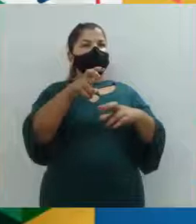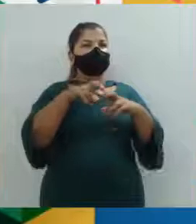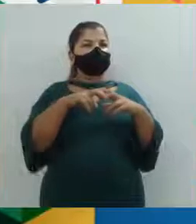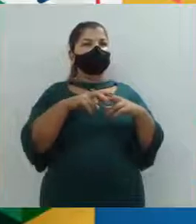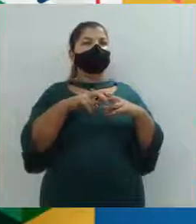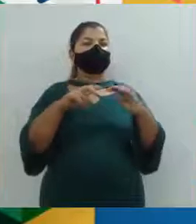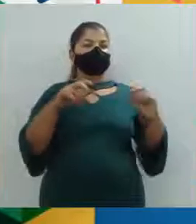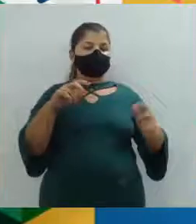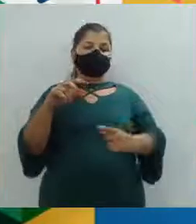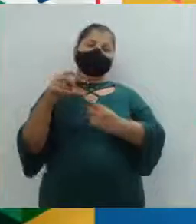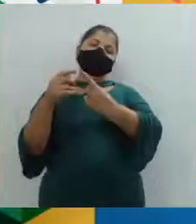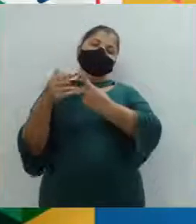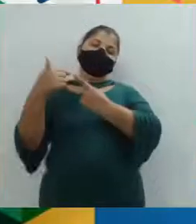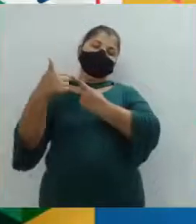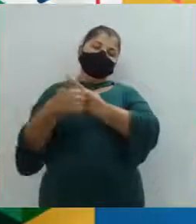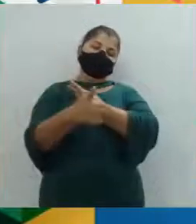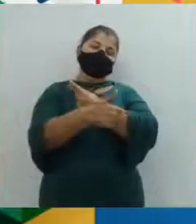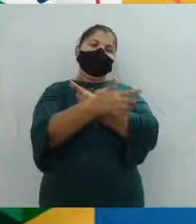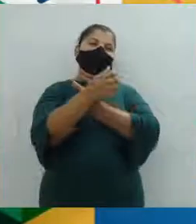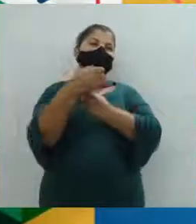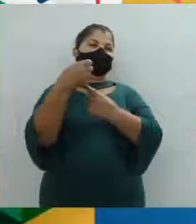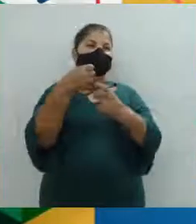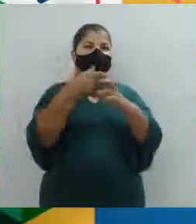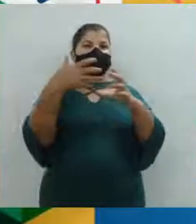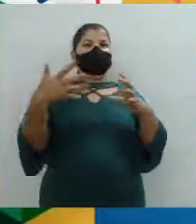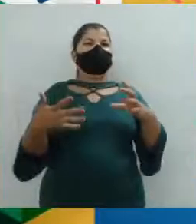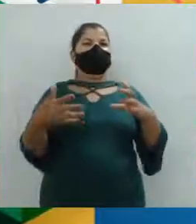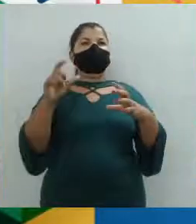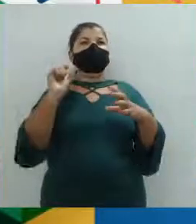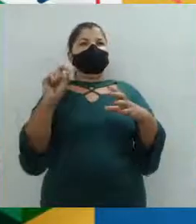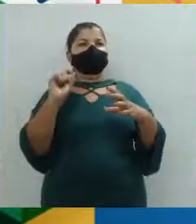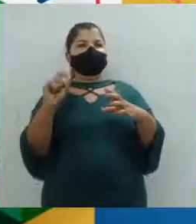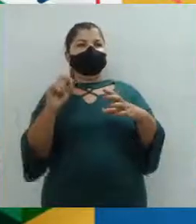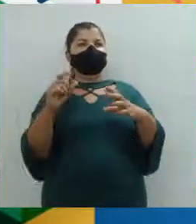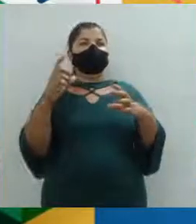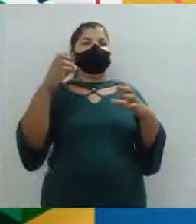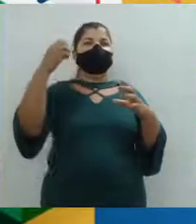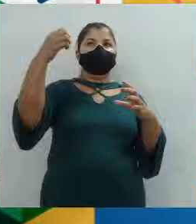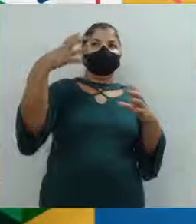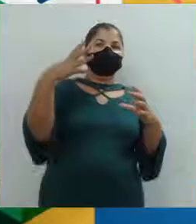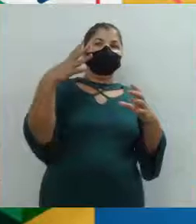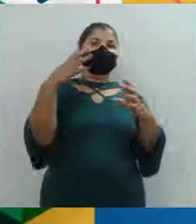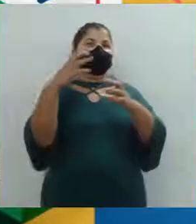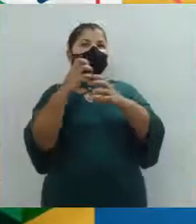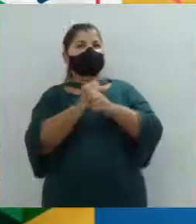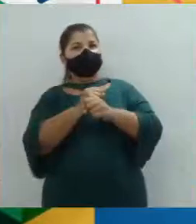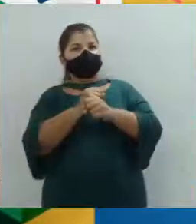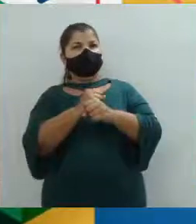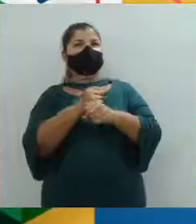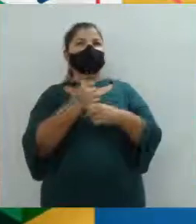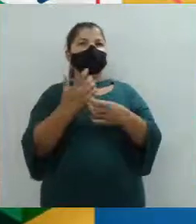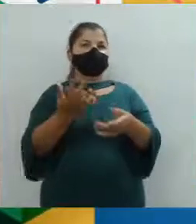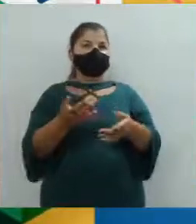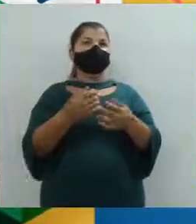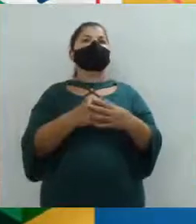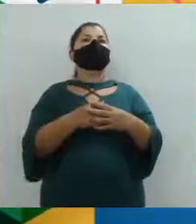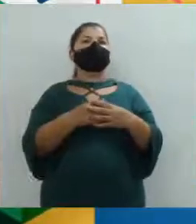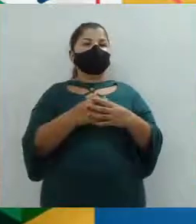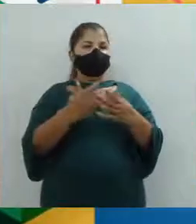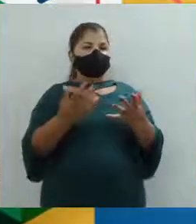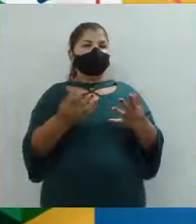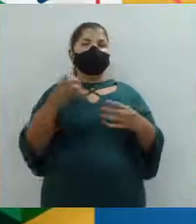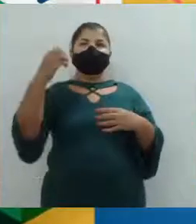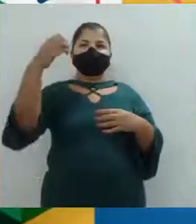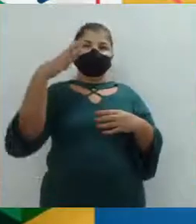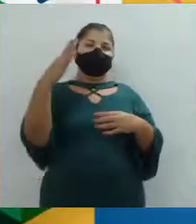as características do Renascimento, que é a criação do chiaro escuro, ou seja, da luz e do escuro, né? Do claro e do escuro. E a luz, ela